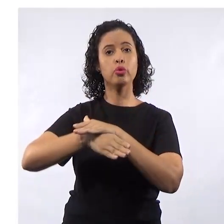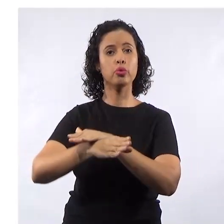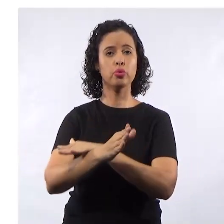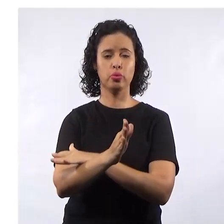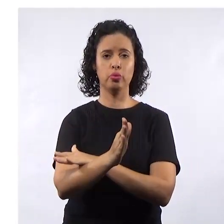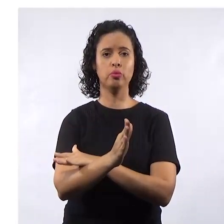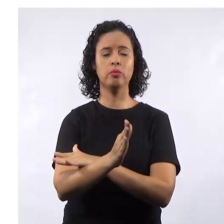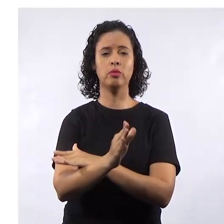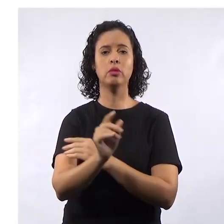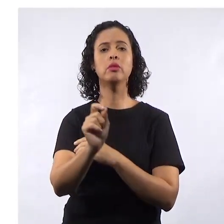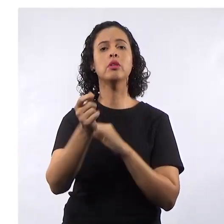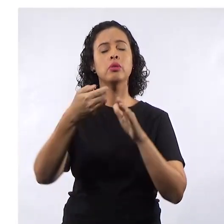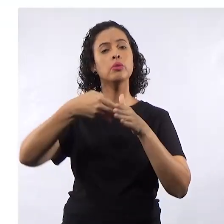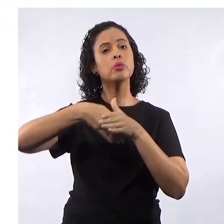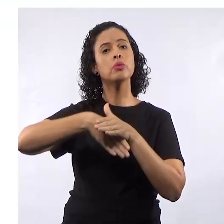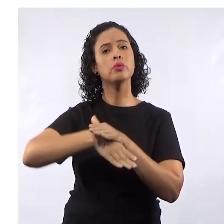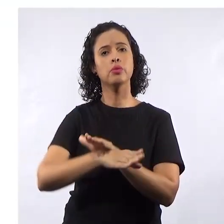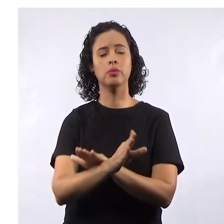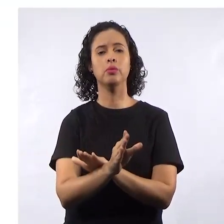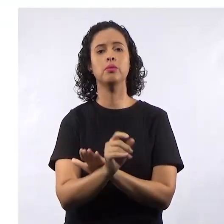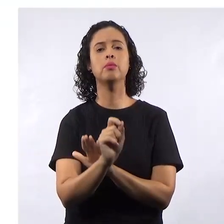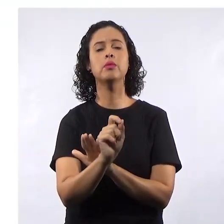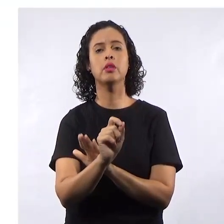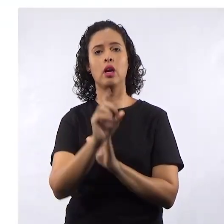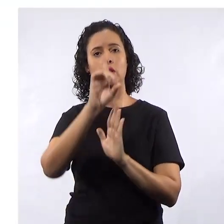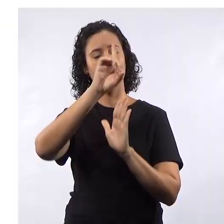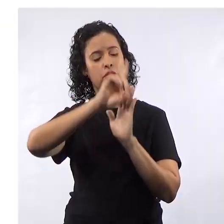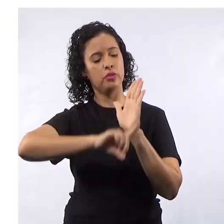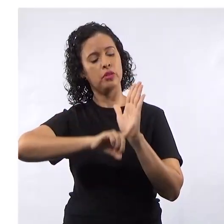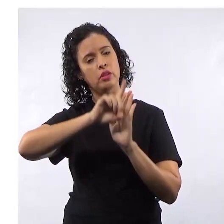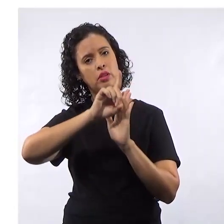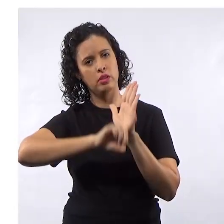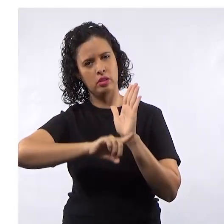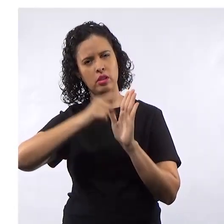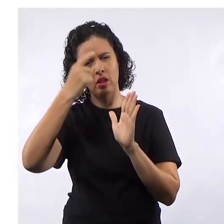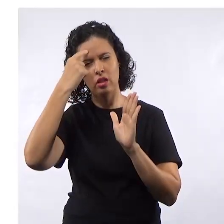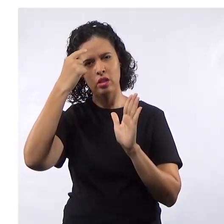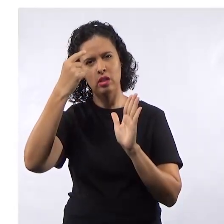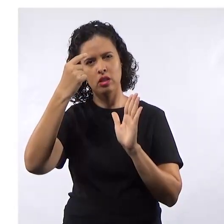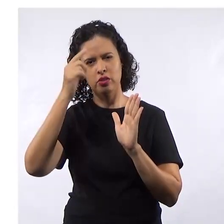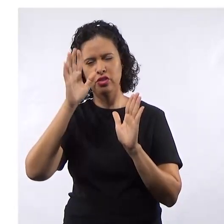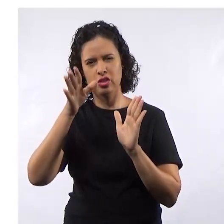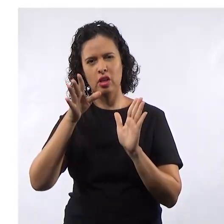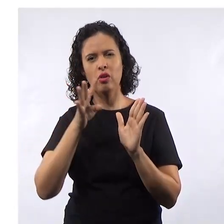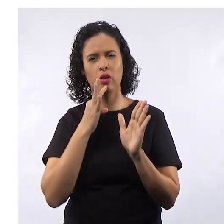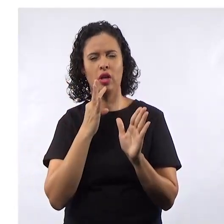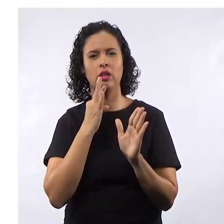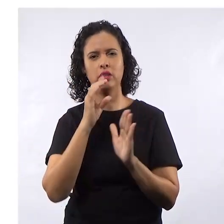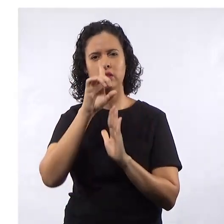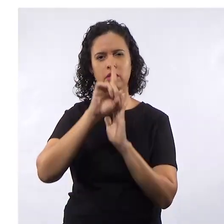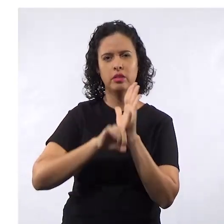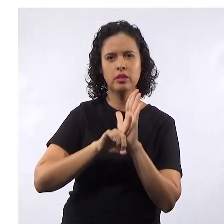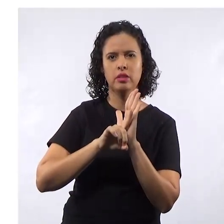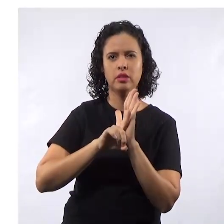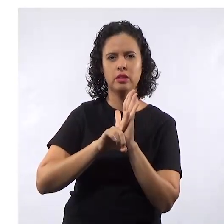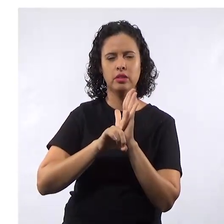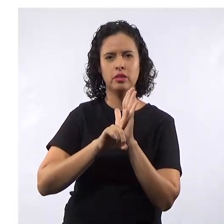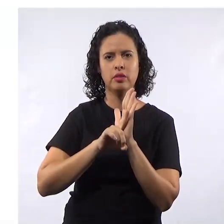né? Que aqui do costume nós temos o direito, não sei se vocês já ouviram falar,